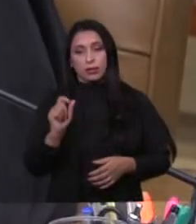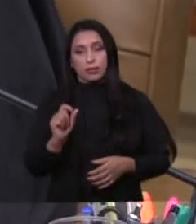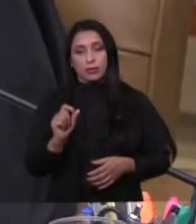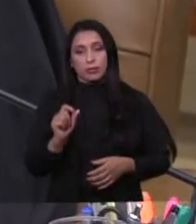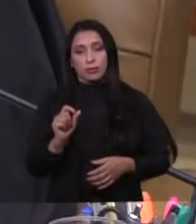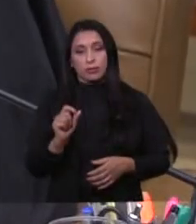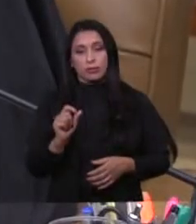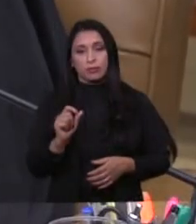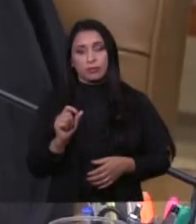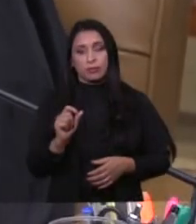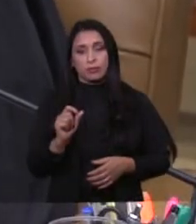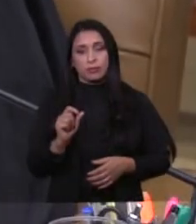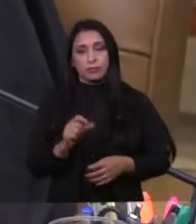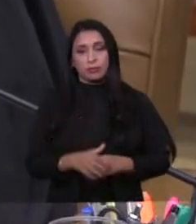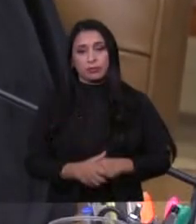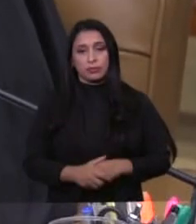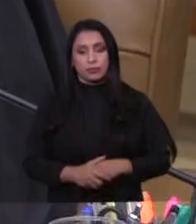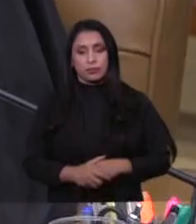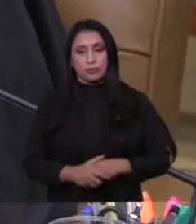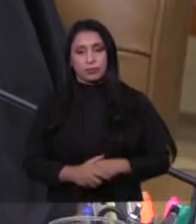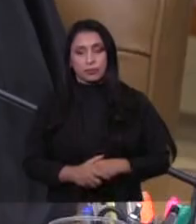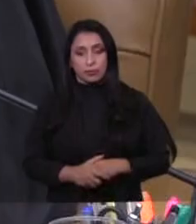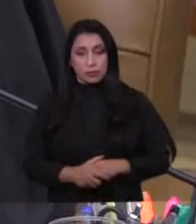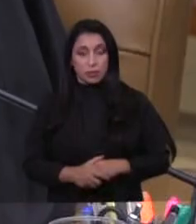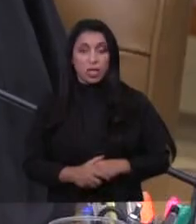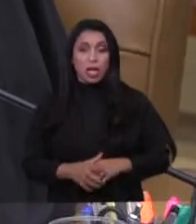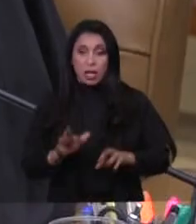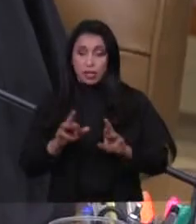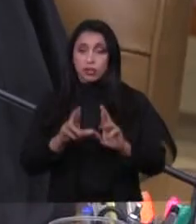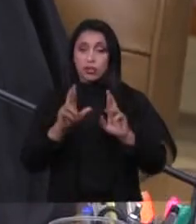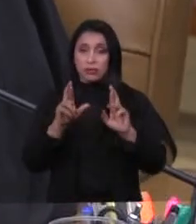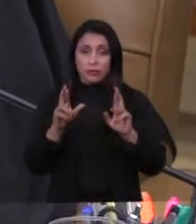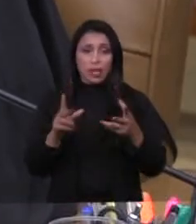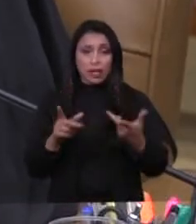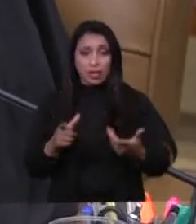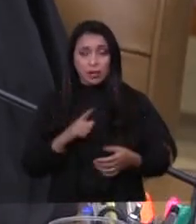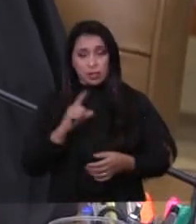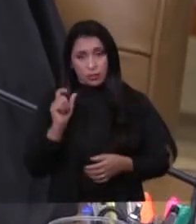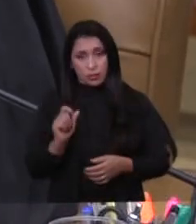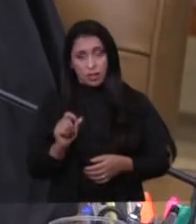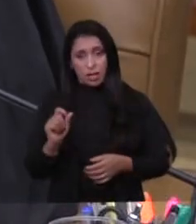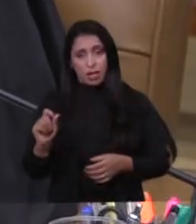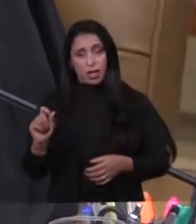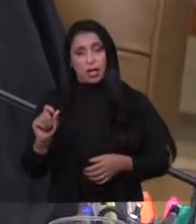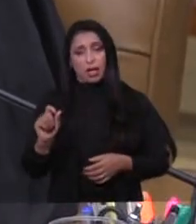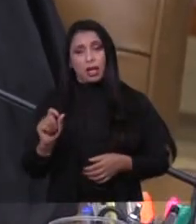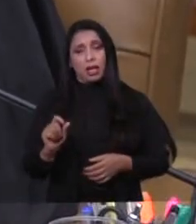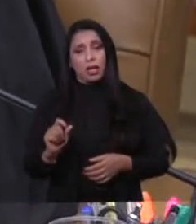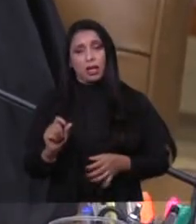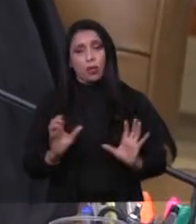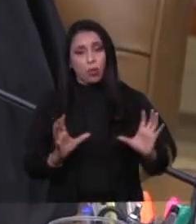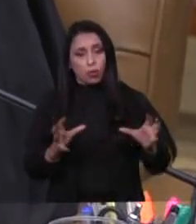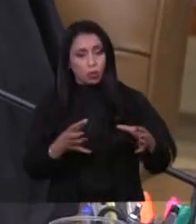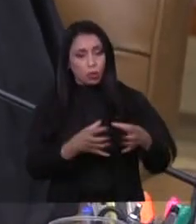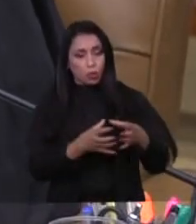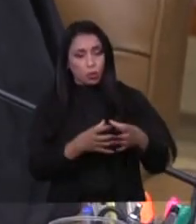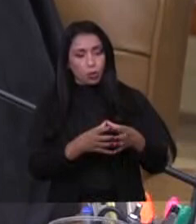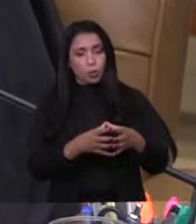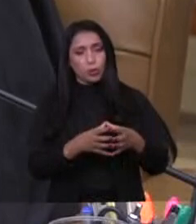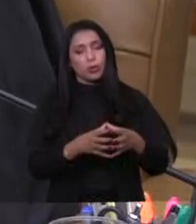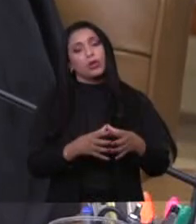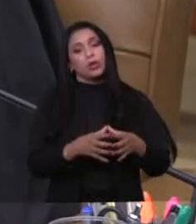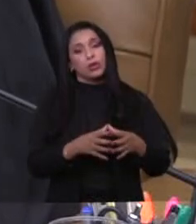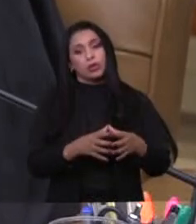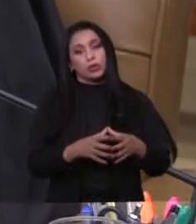que, abro aspas, esse é um dos traços que diferencia a associação do concurso de pessoas.